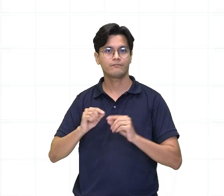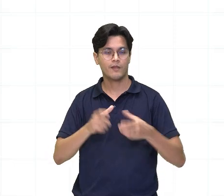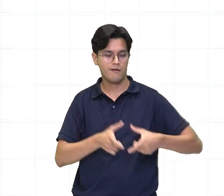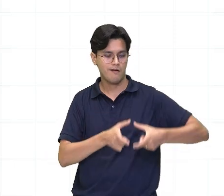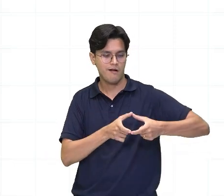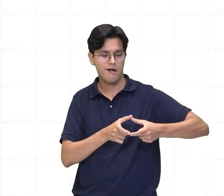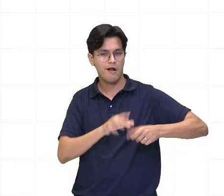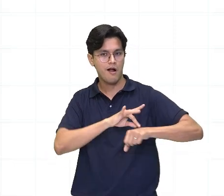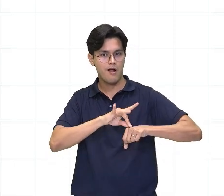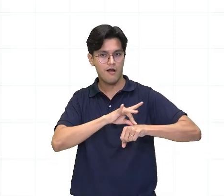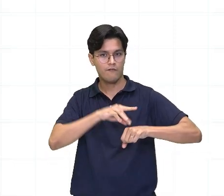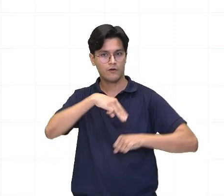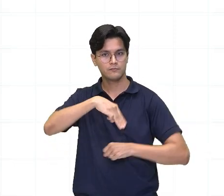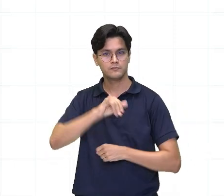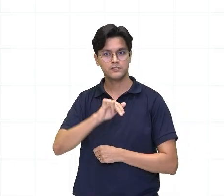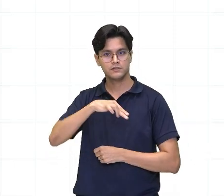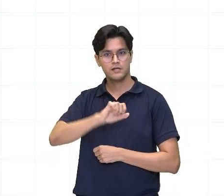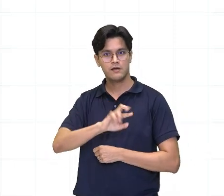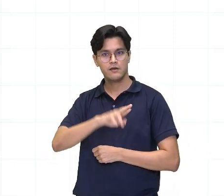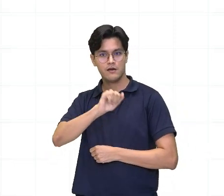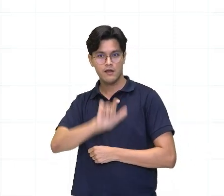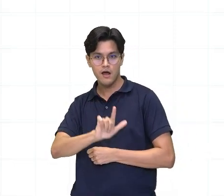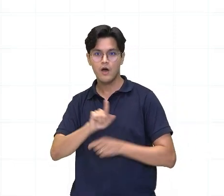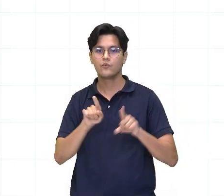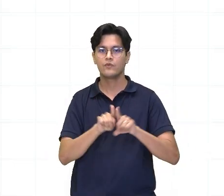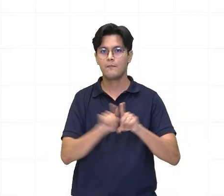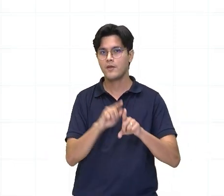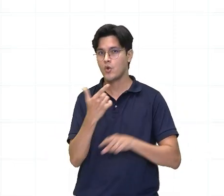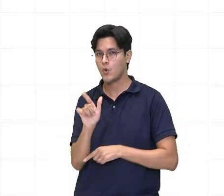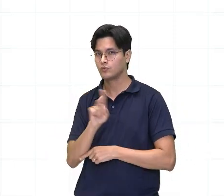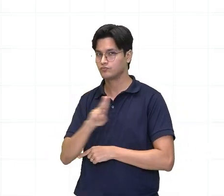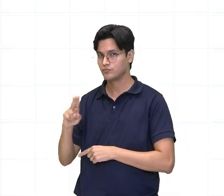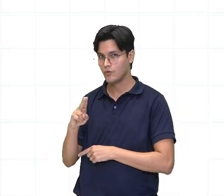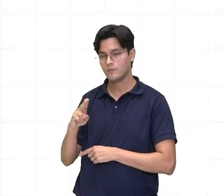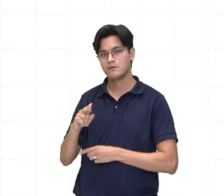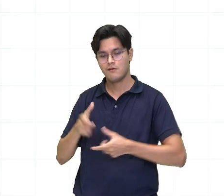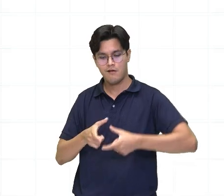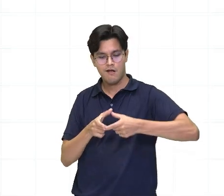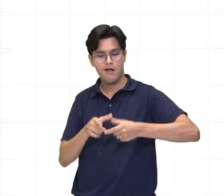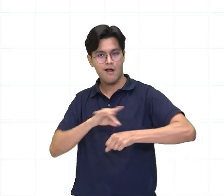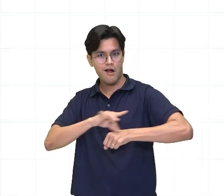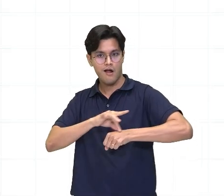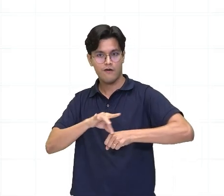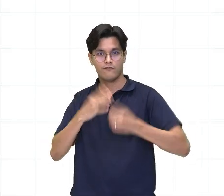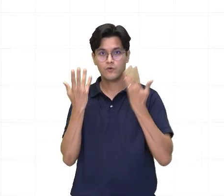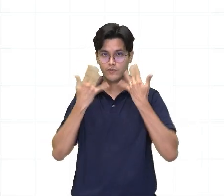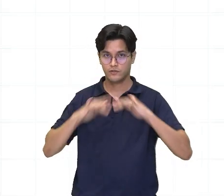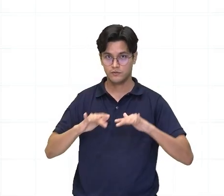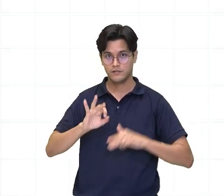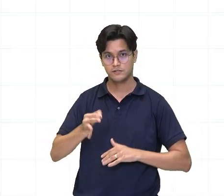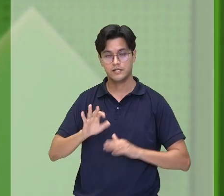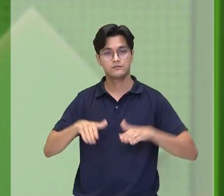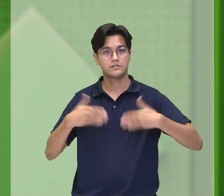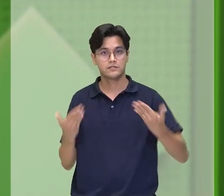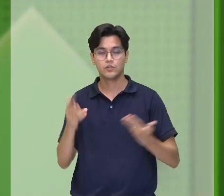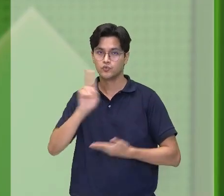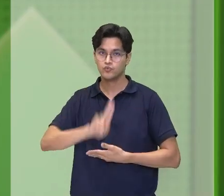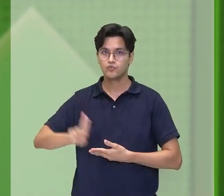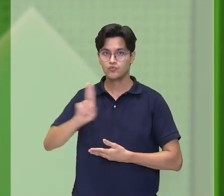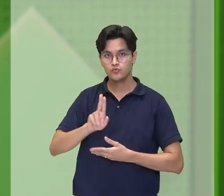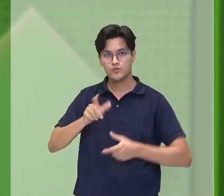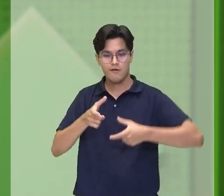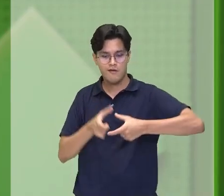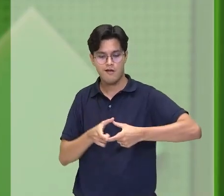mineral, também chamado de carvão natural. Então, a utilização desse carvão